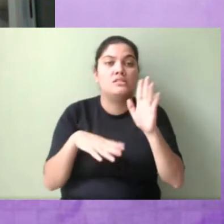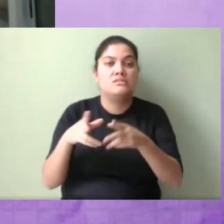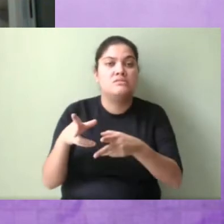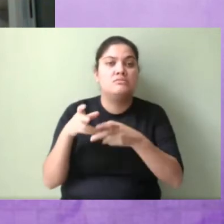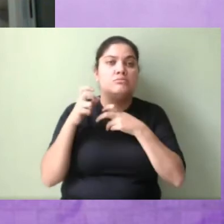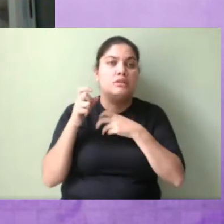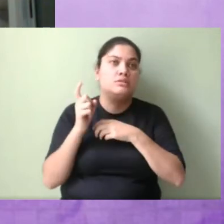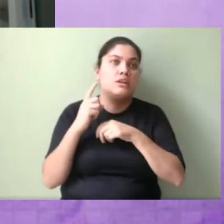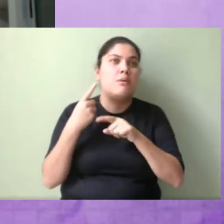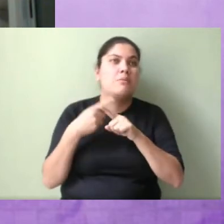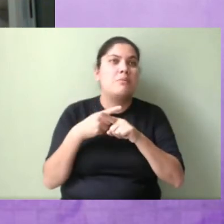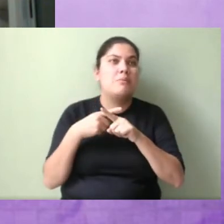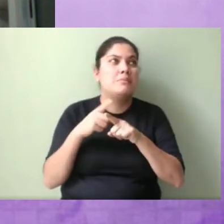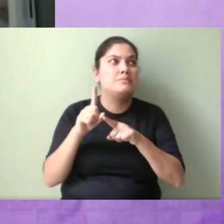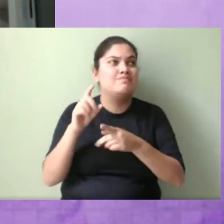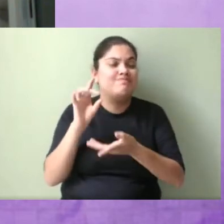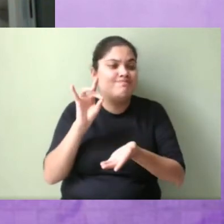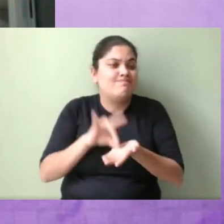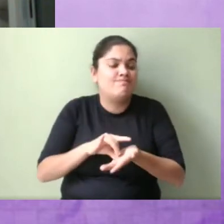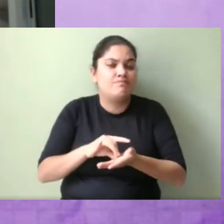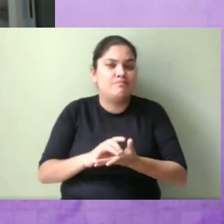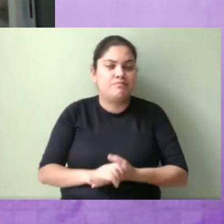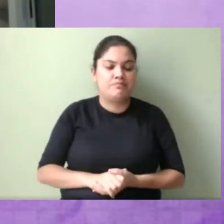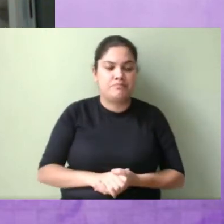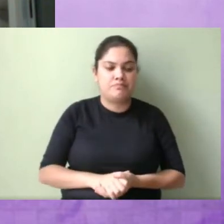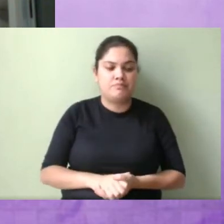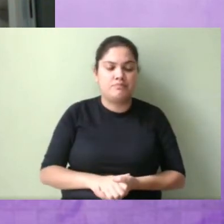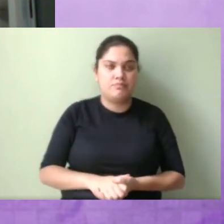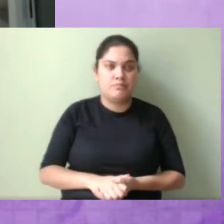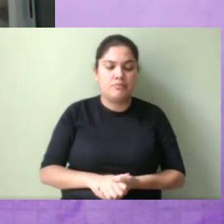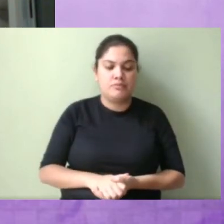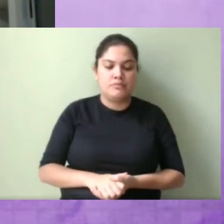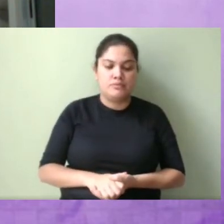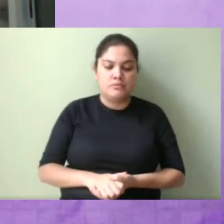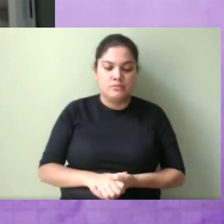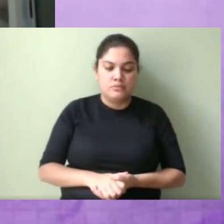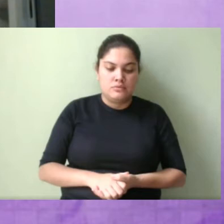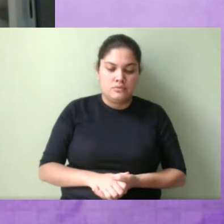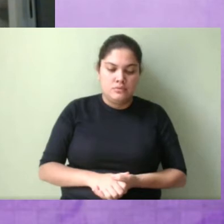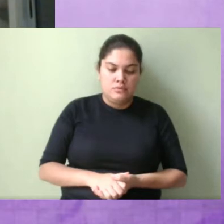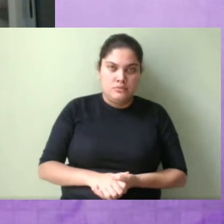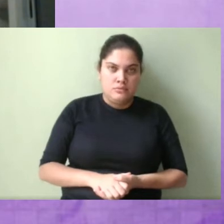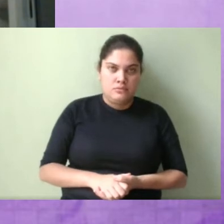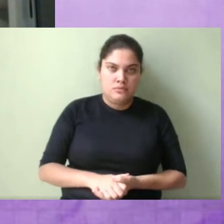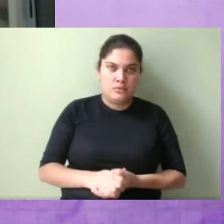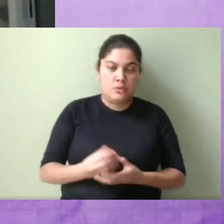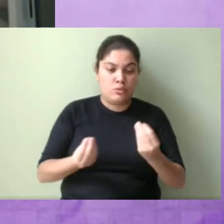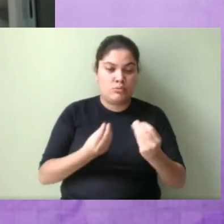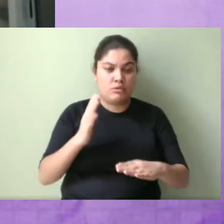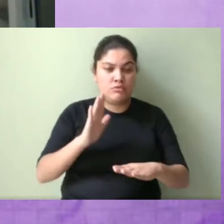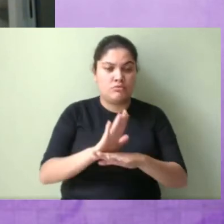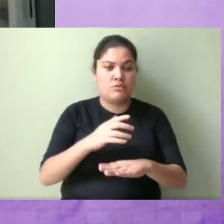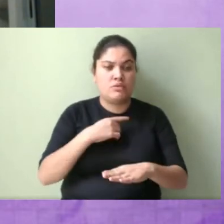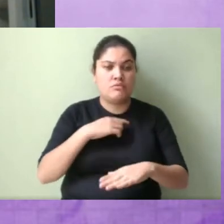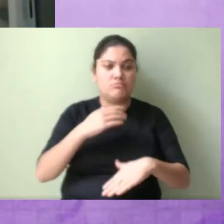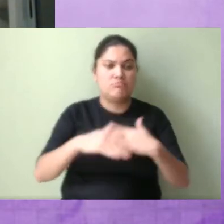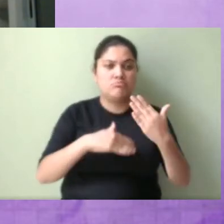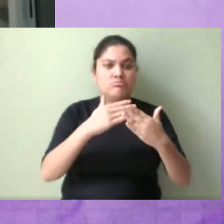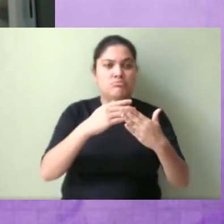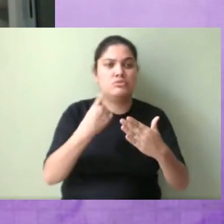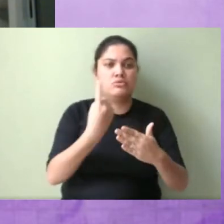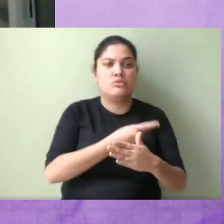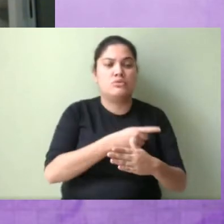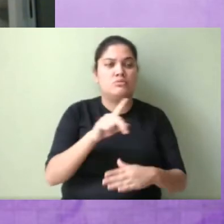mais diretamente com os estudantes e as estudantes, né? Então, para a gente formar isso, eu acho que o NUGEDS,